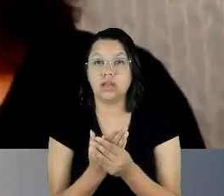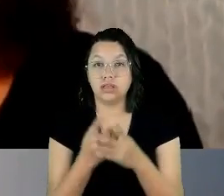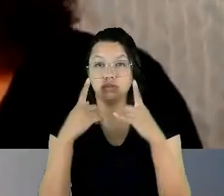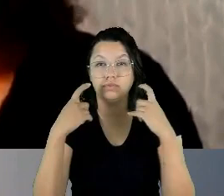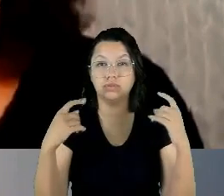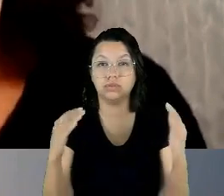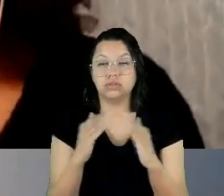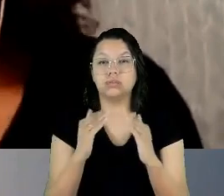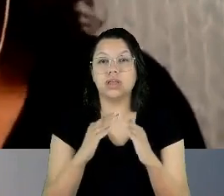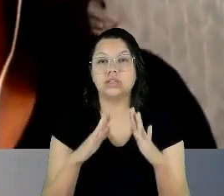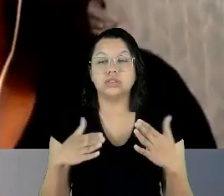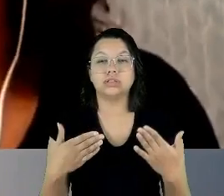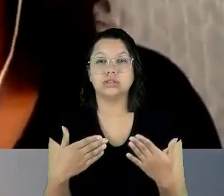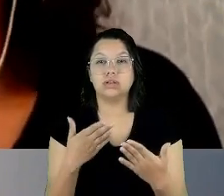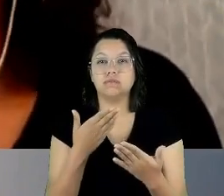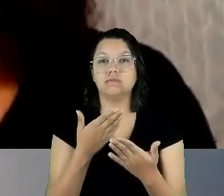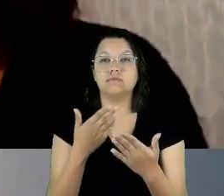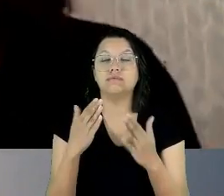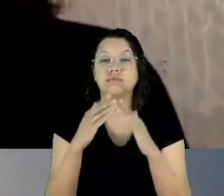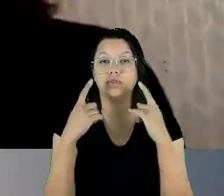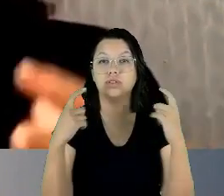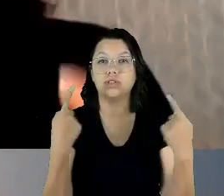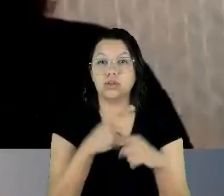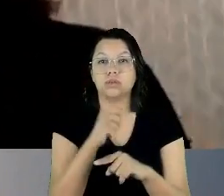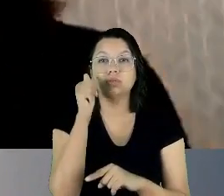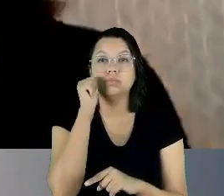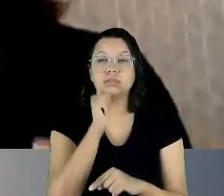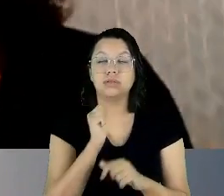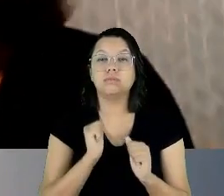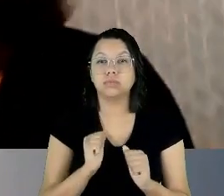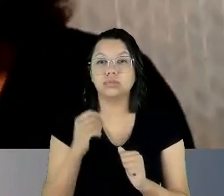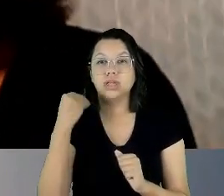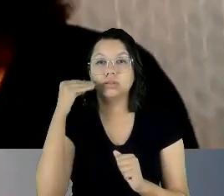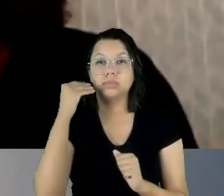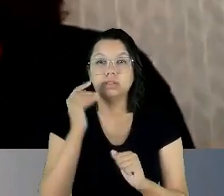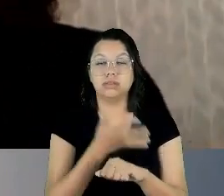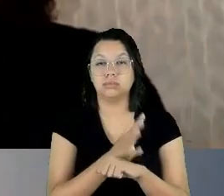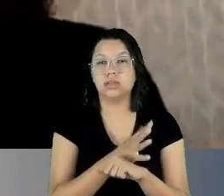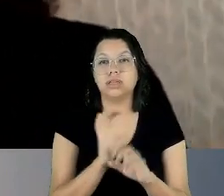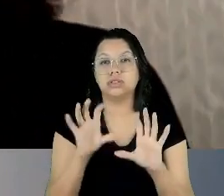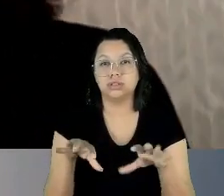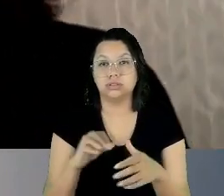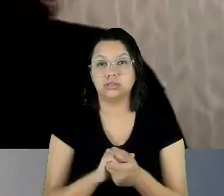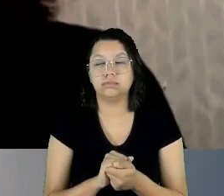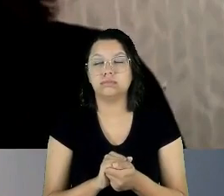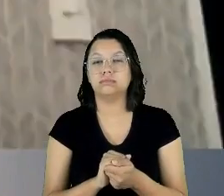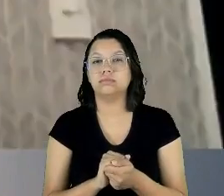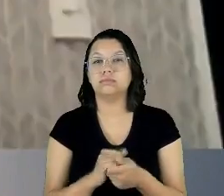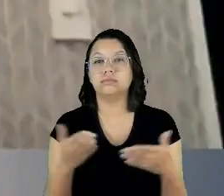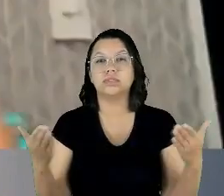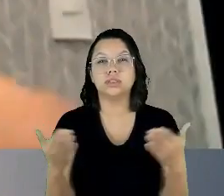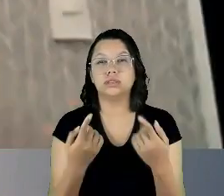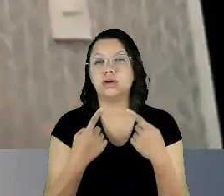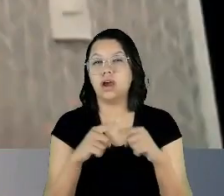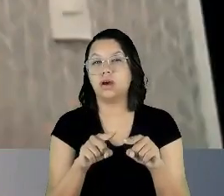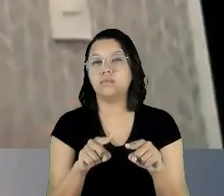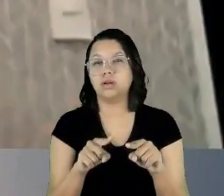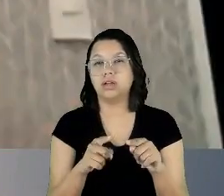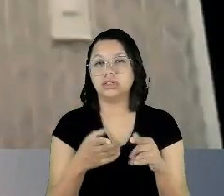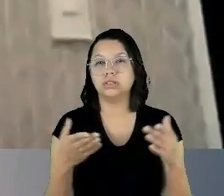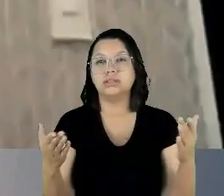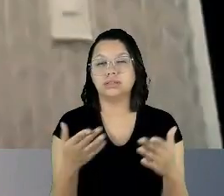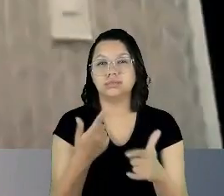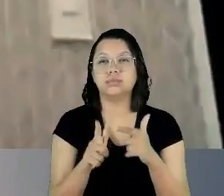violência doméstica, então violência contra a mulher. Então eu pude, né, ter essa experiência prática, assim, nesse combate,